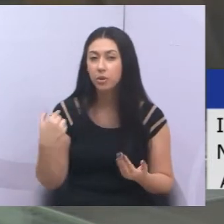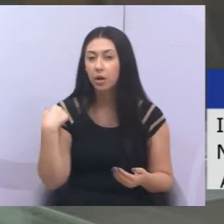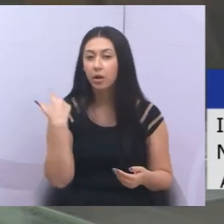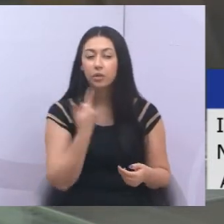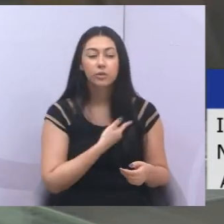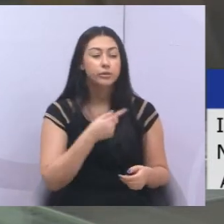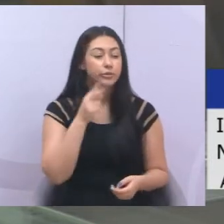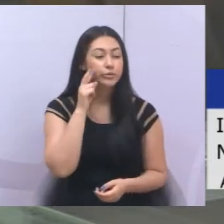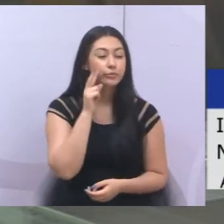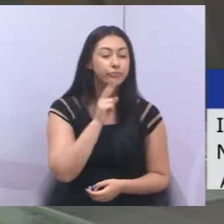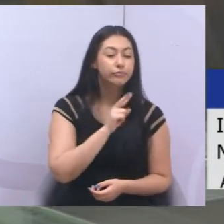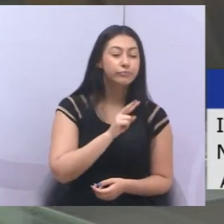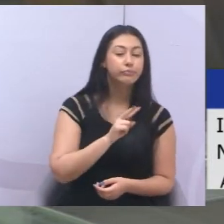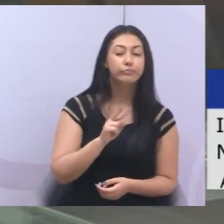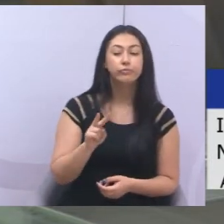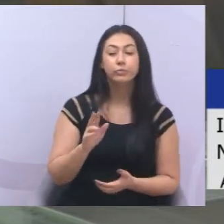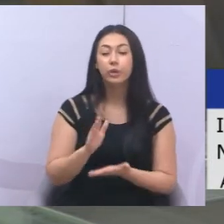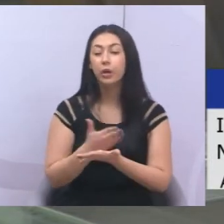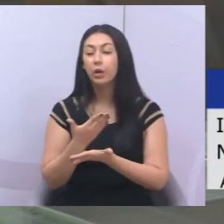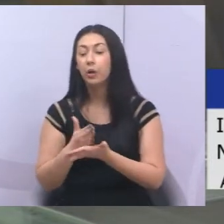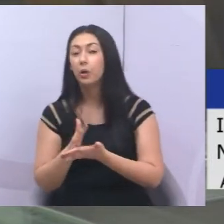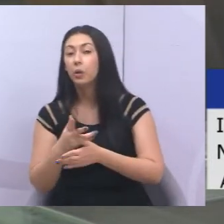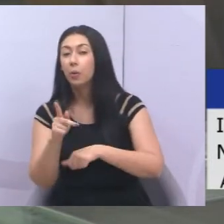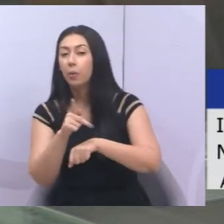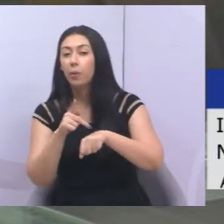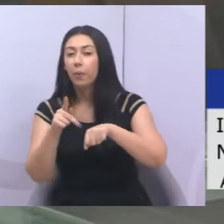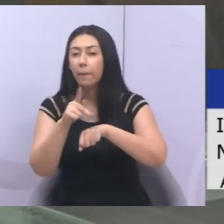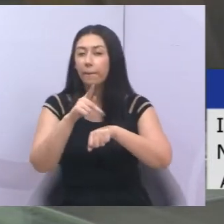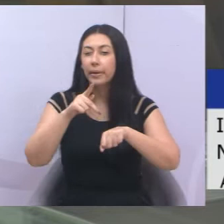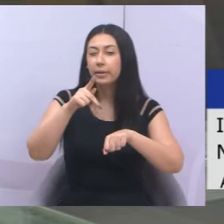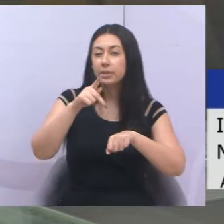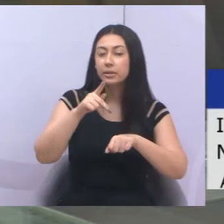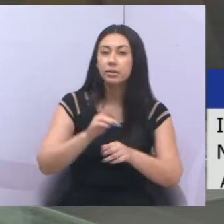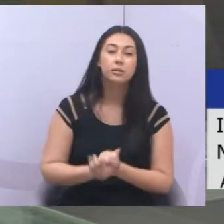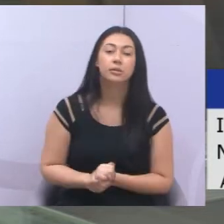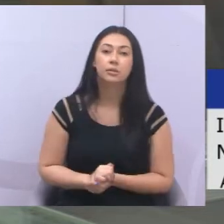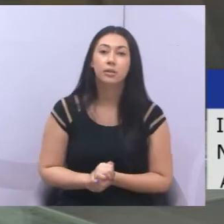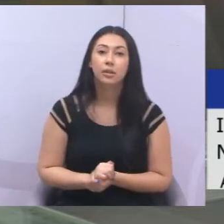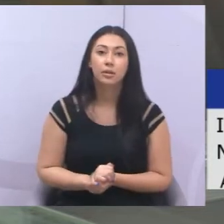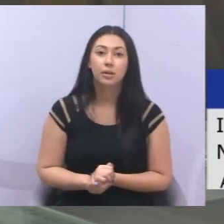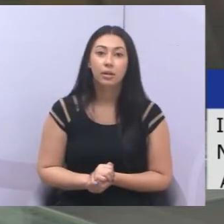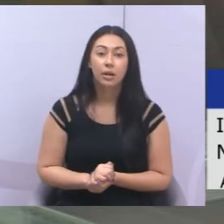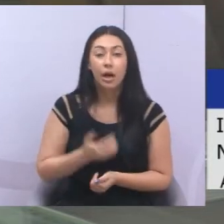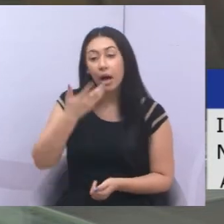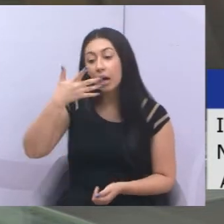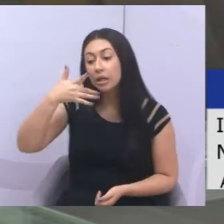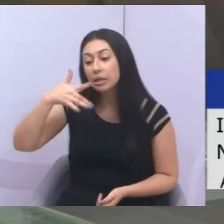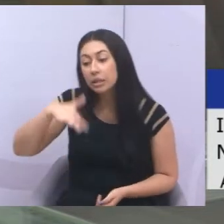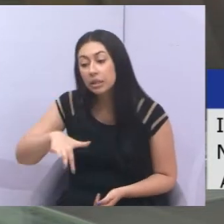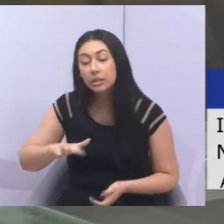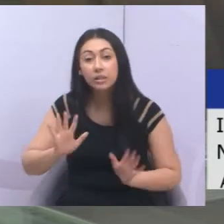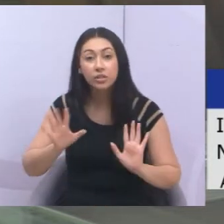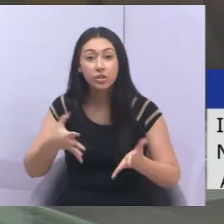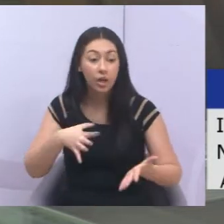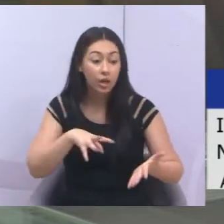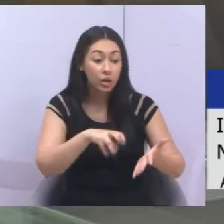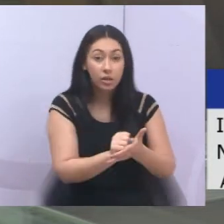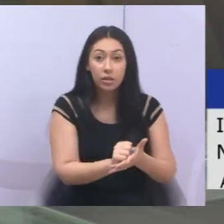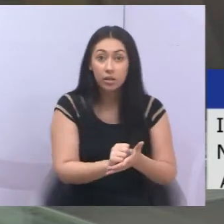vê em alguns países, países do Oriente Médio, crianças são alistadas para estar em campo de